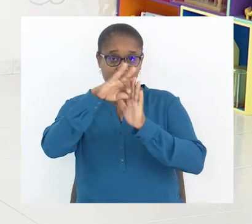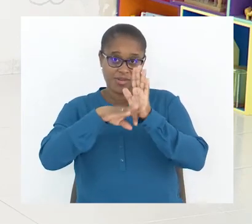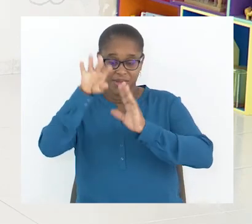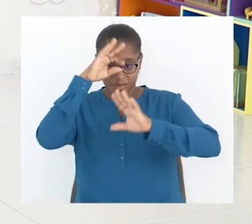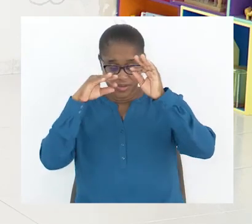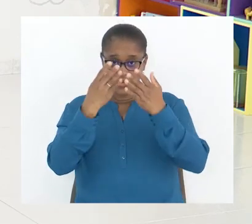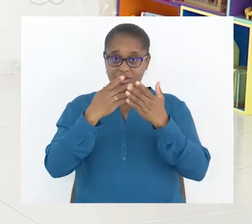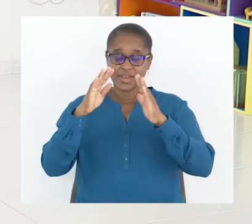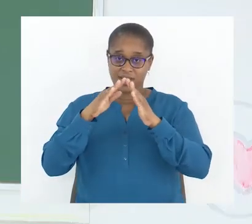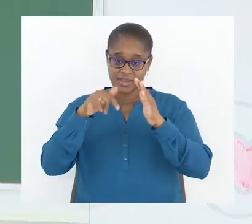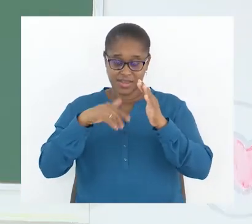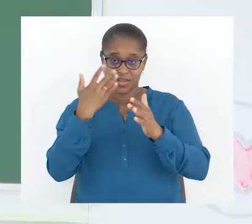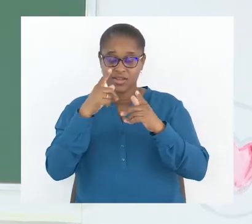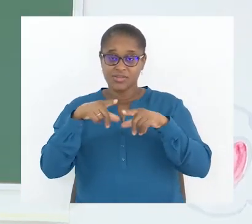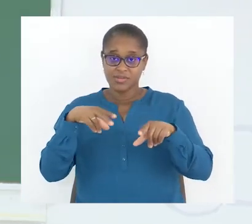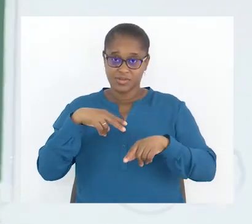aula de língua portuguesa.